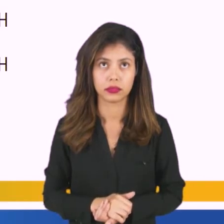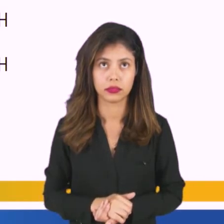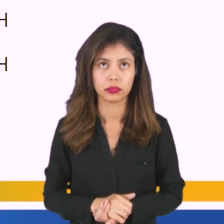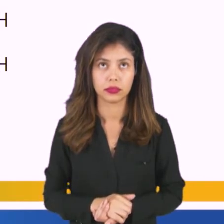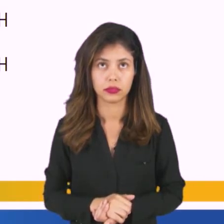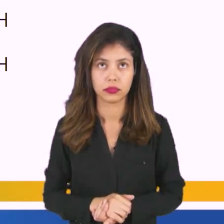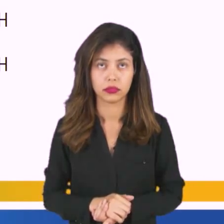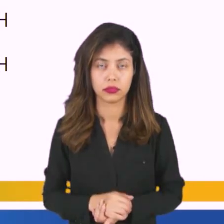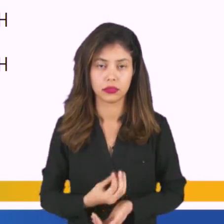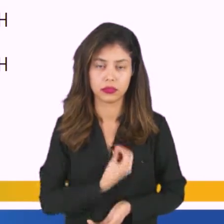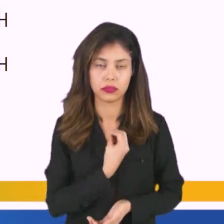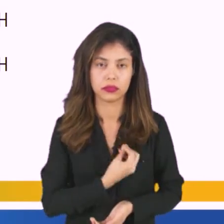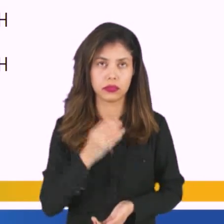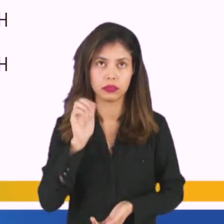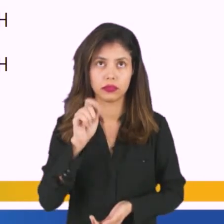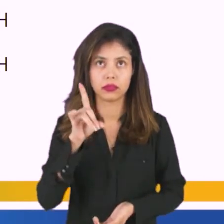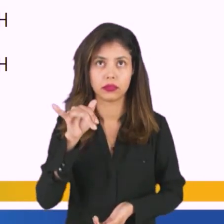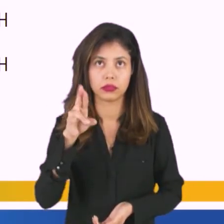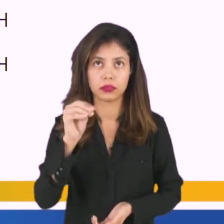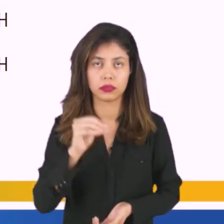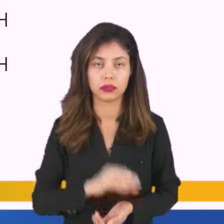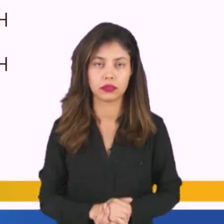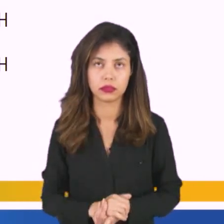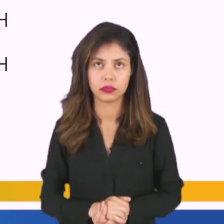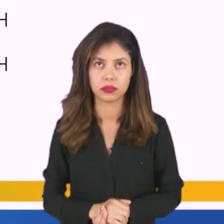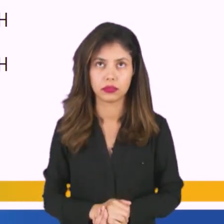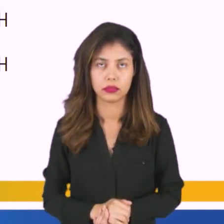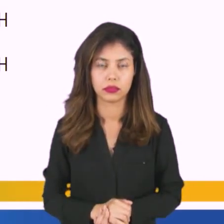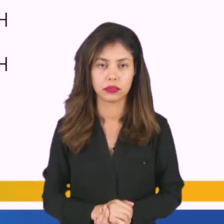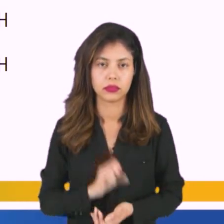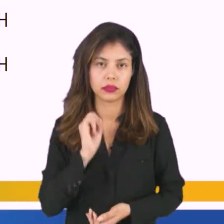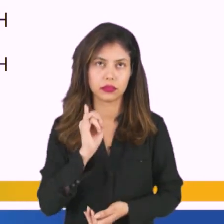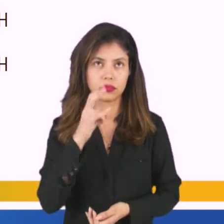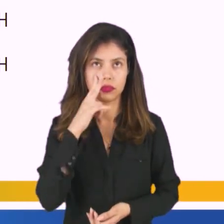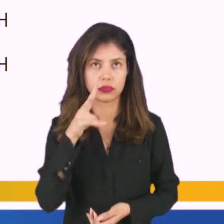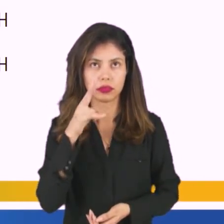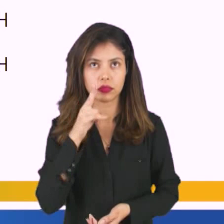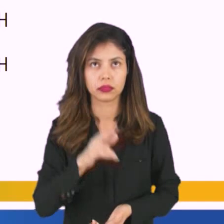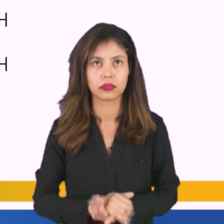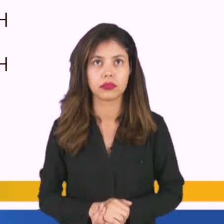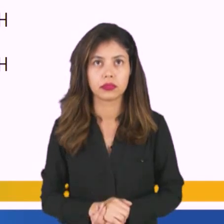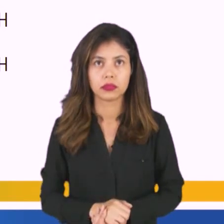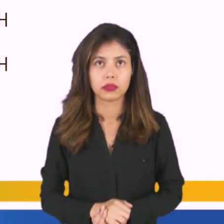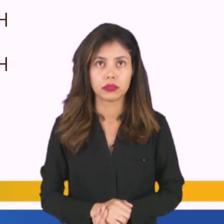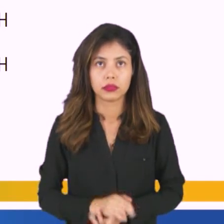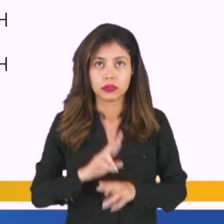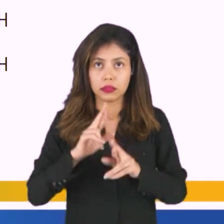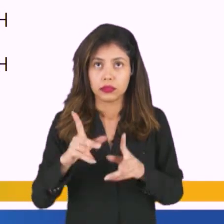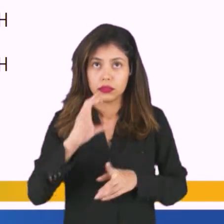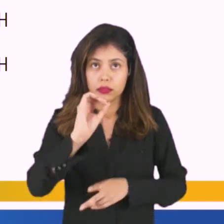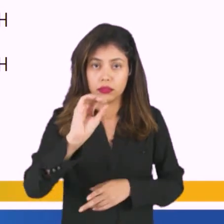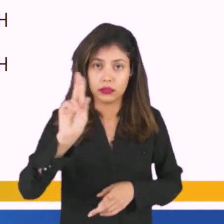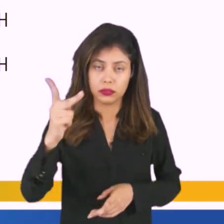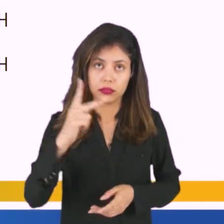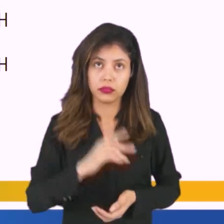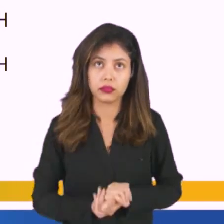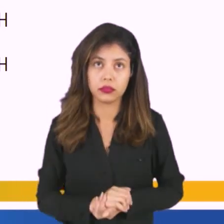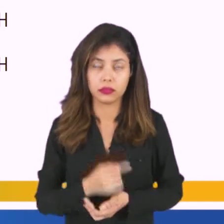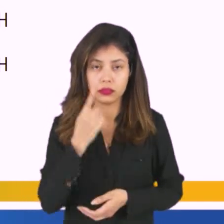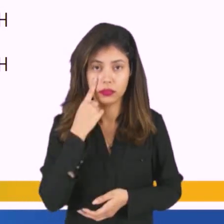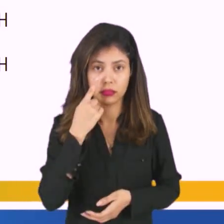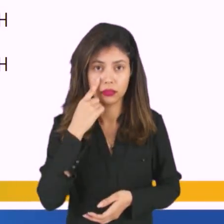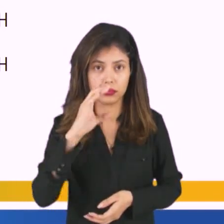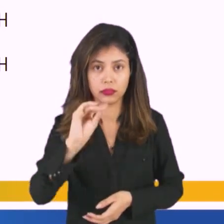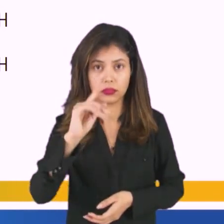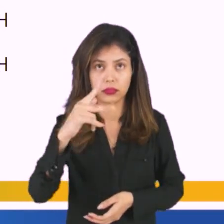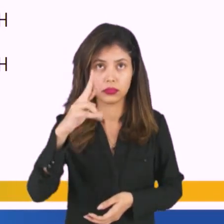de aldeídos. Então, se você observar, existe apenas uma diferença óptica aqui, ó, onde tem uma